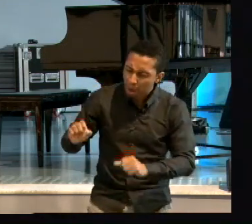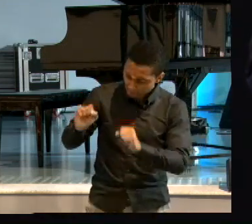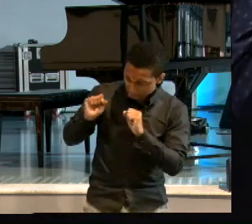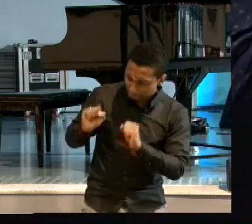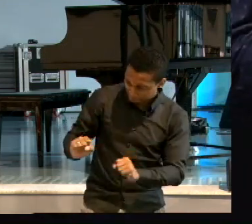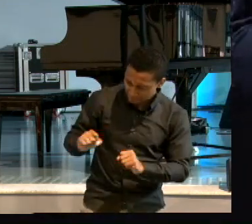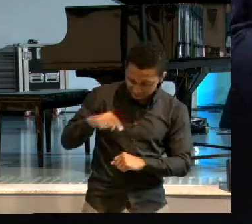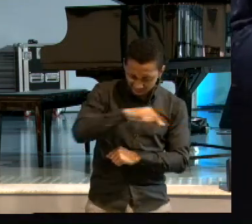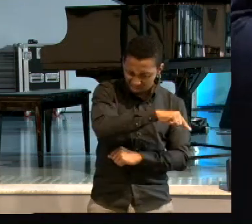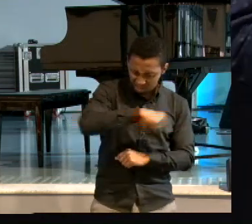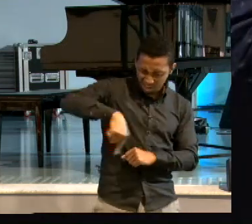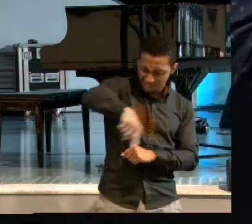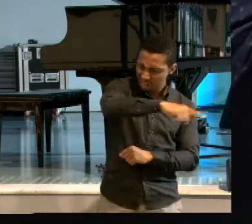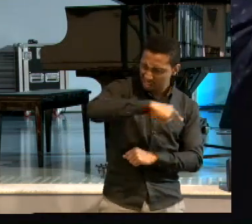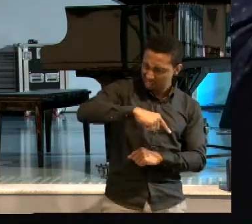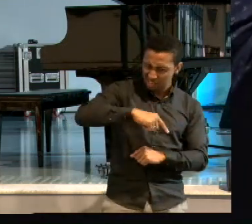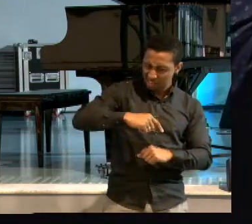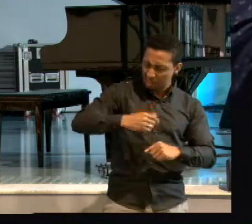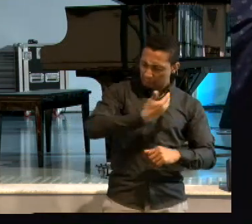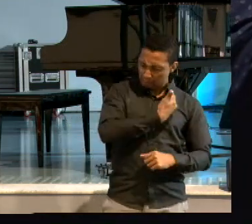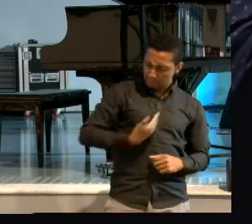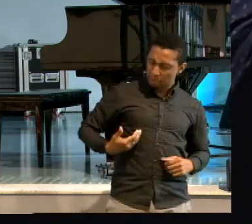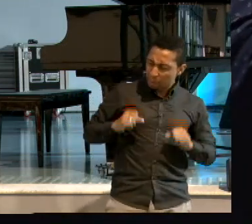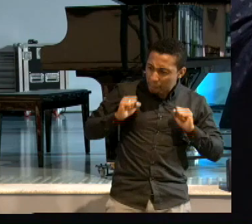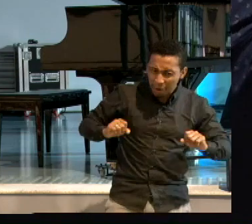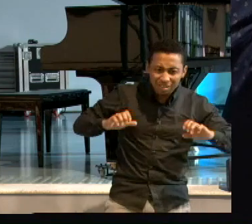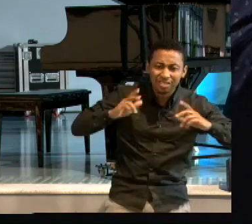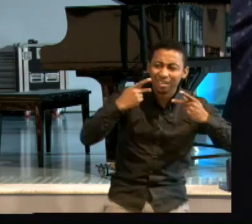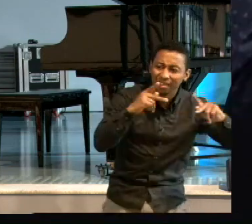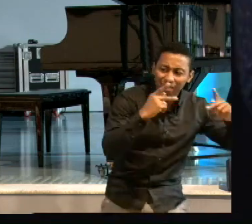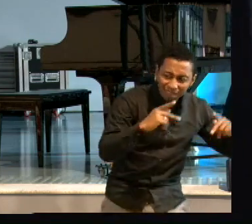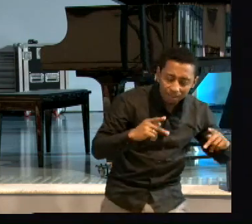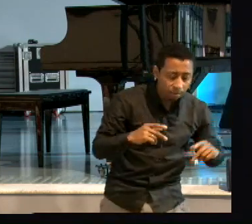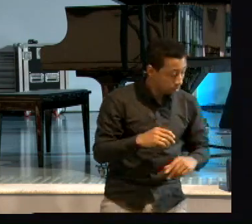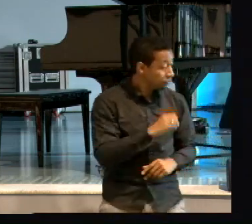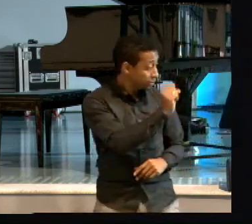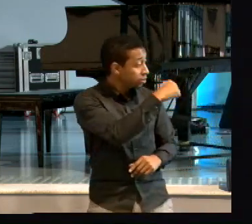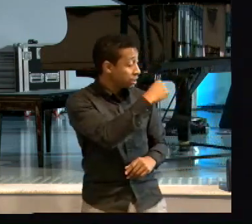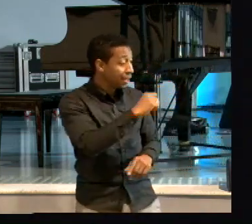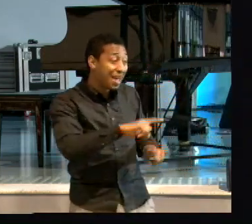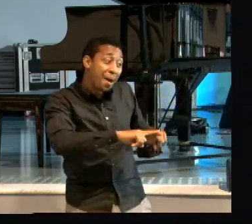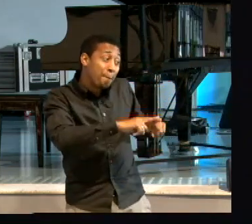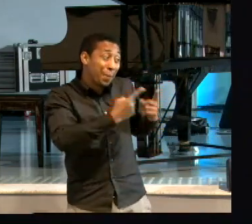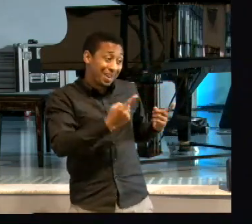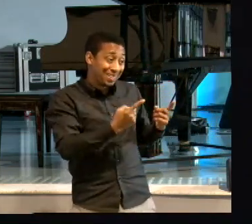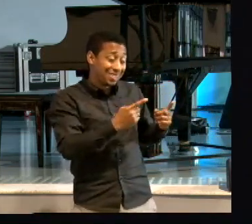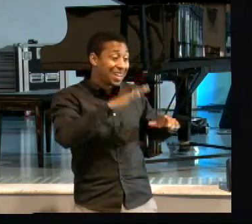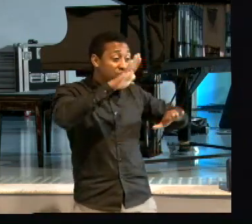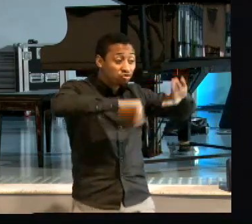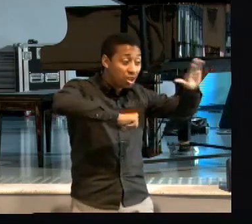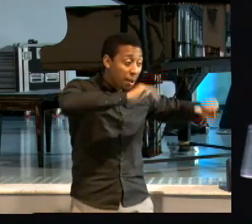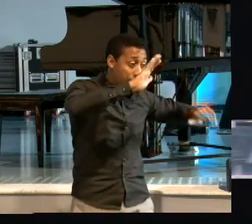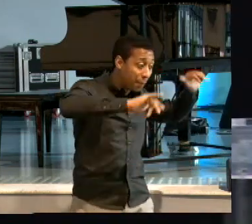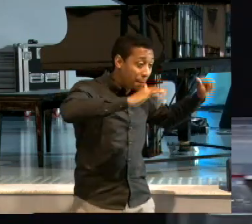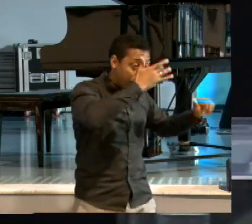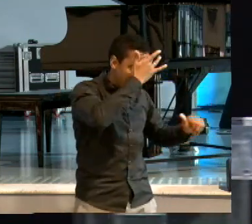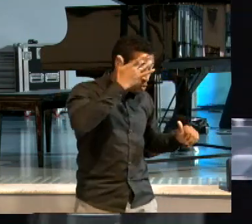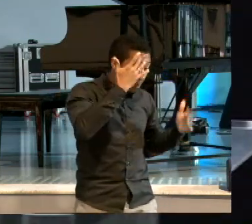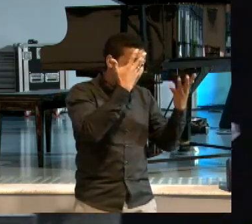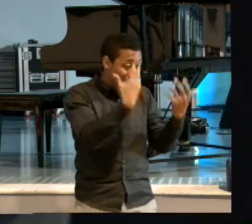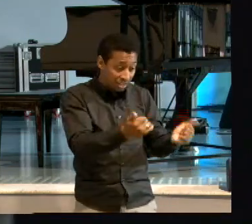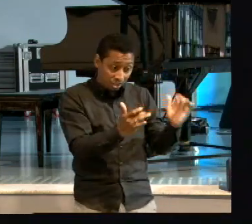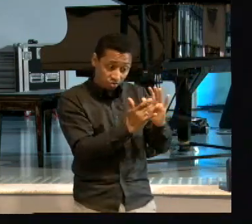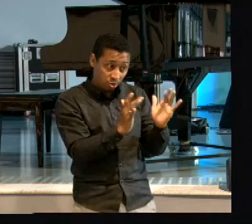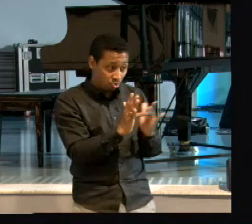gente pode, a gente só não pode tentar converter os outros. Ele disse, vai ter um monte de curioso. Então ele falou, nós estamos reunindo